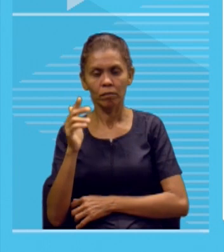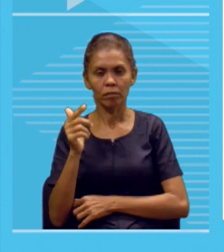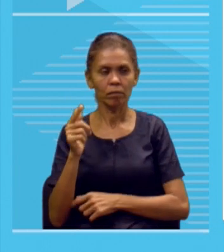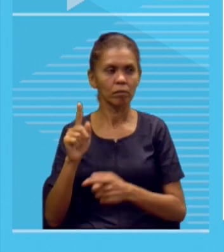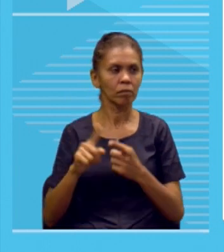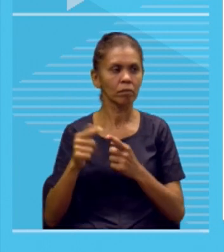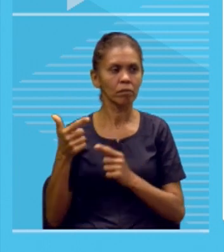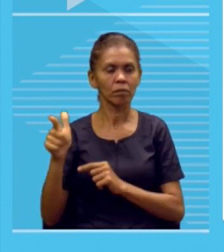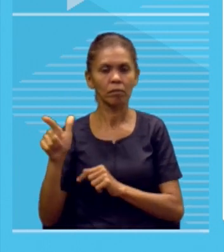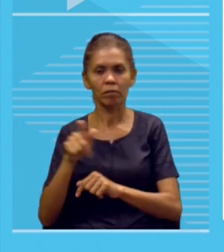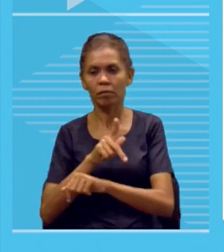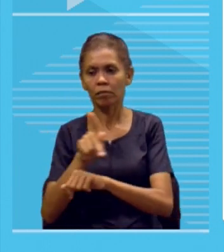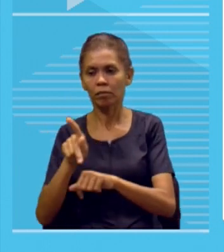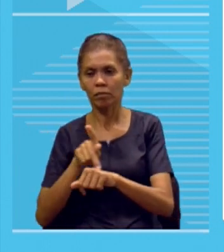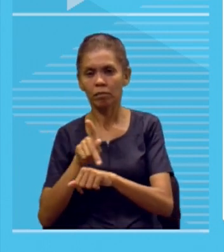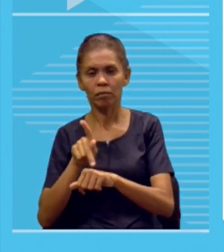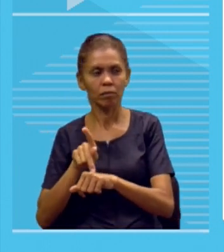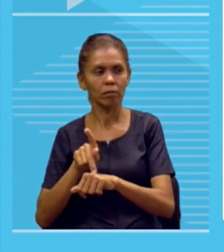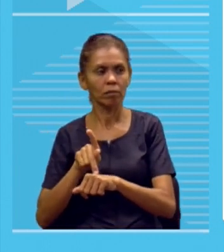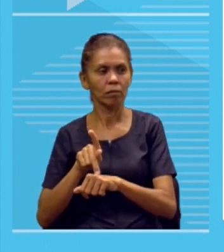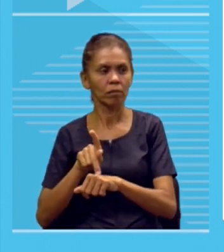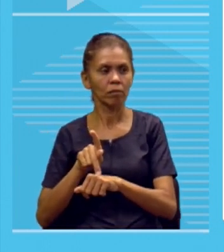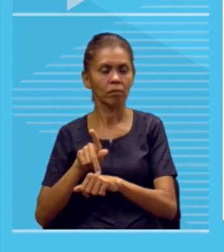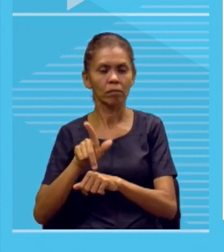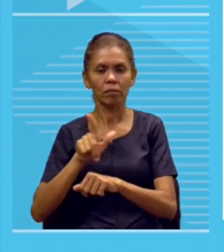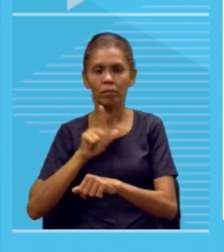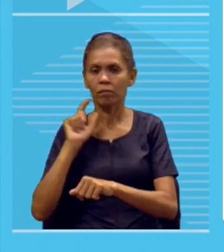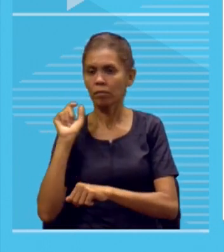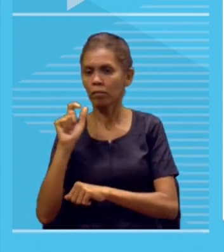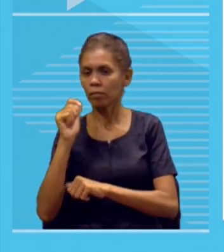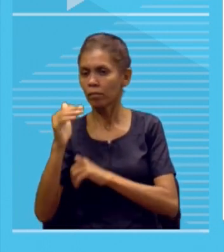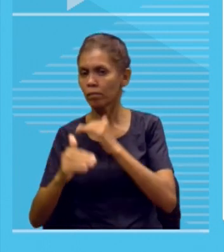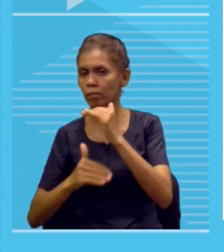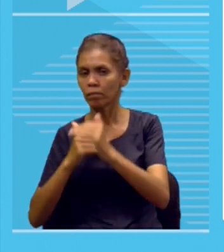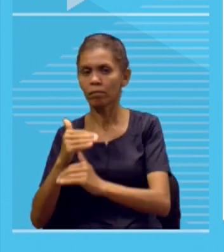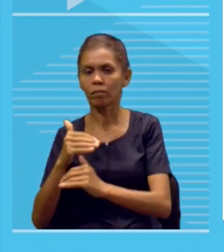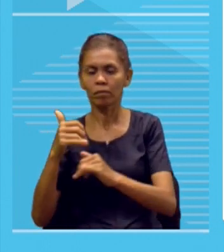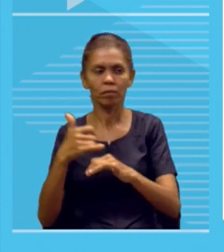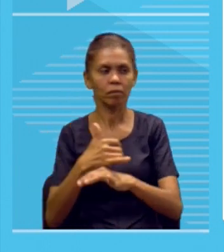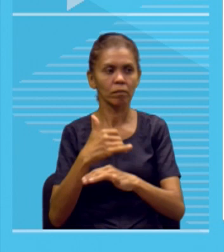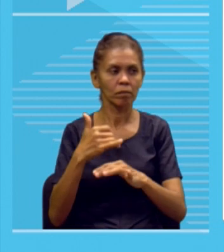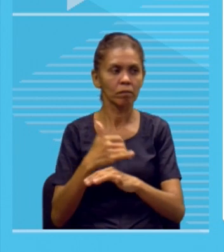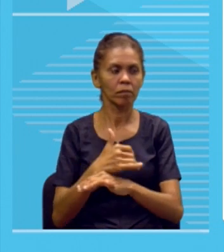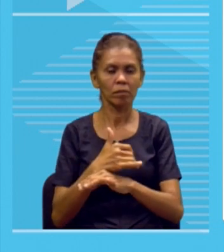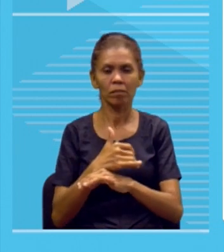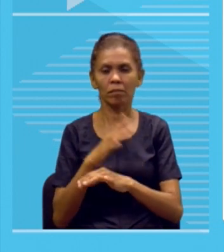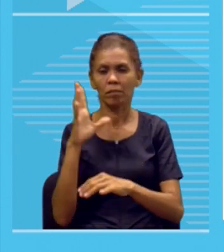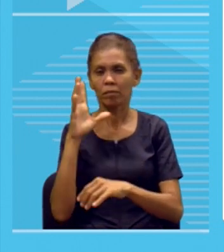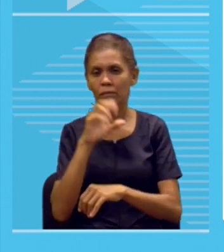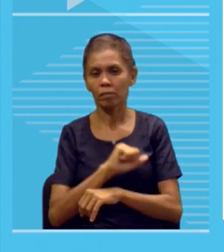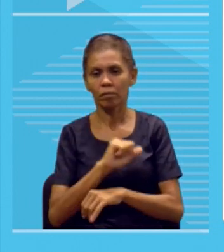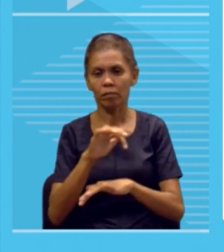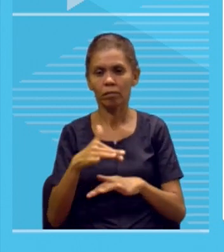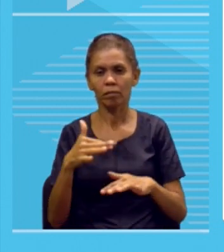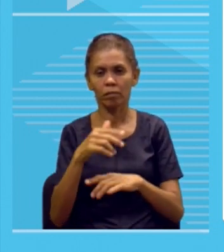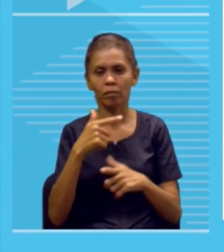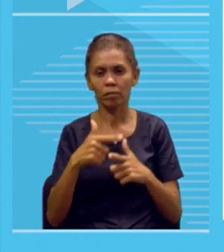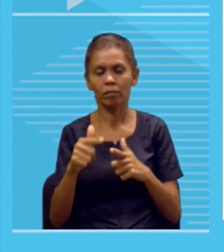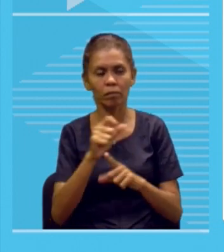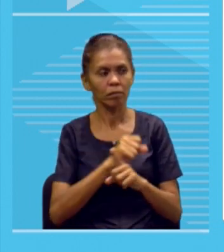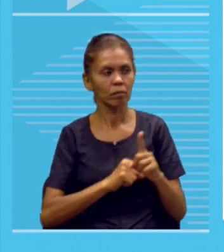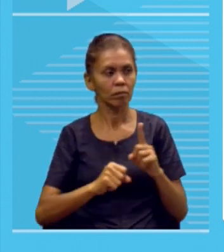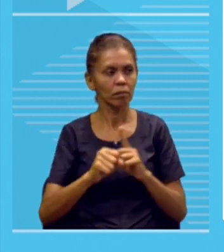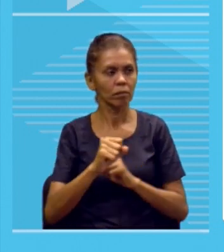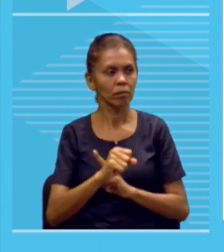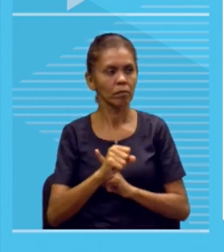países subdesenvolvidos, sofreu um processo de urbanização muito acelerado. O problema social